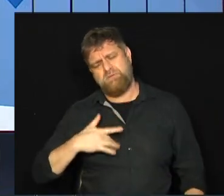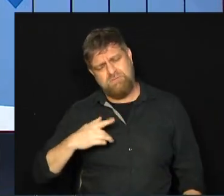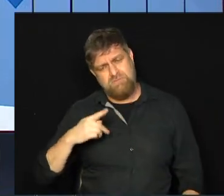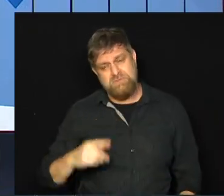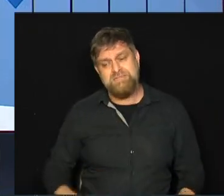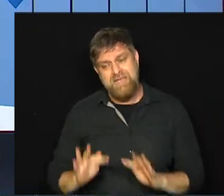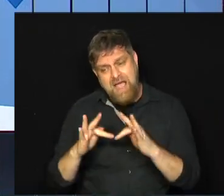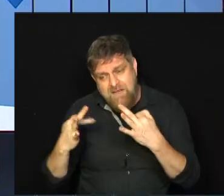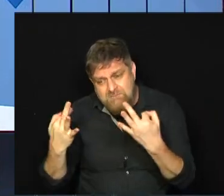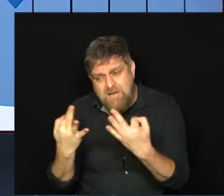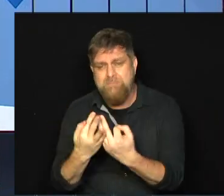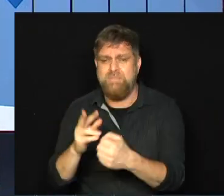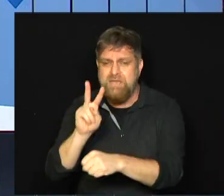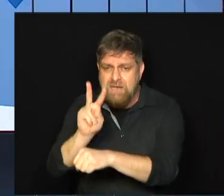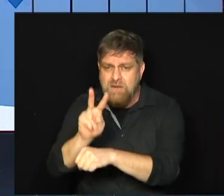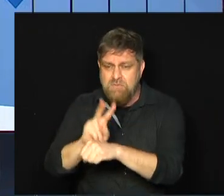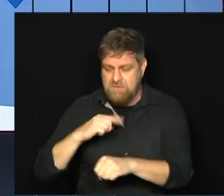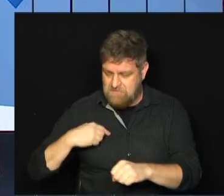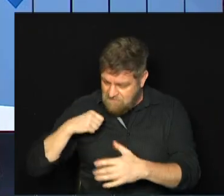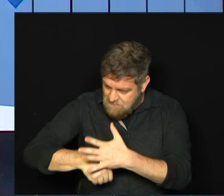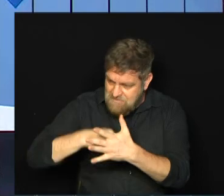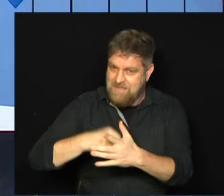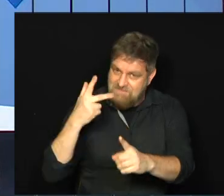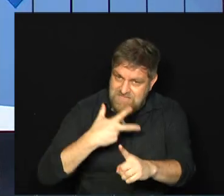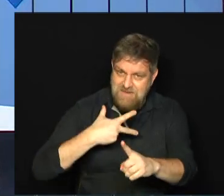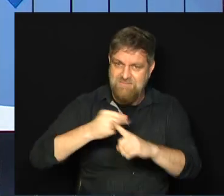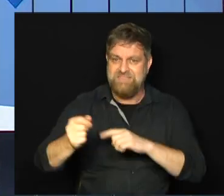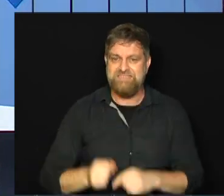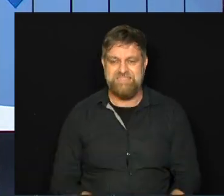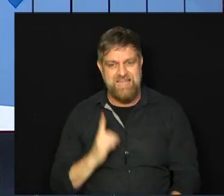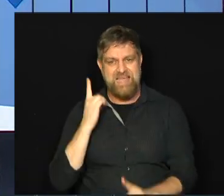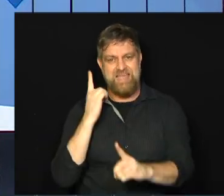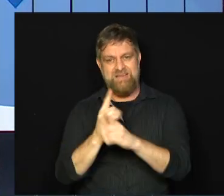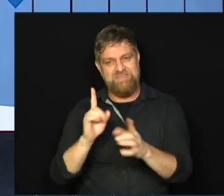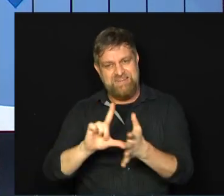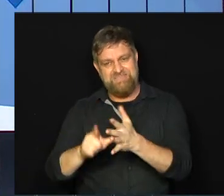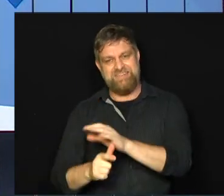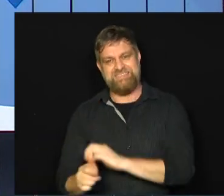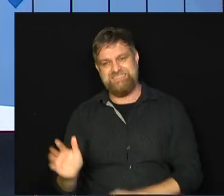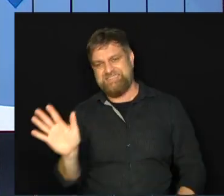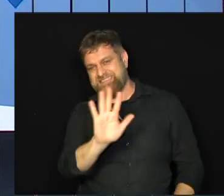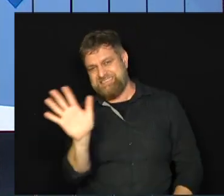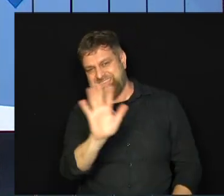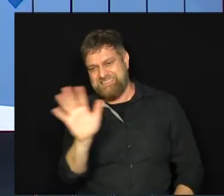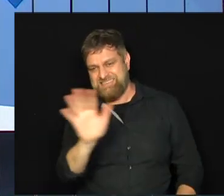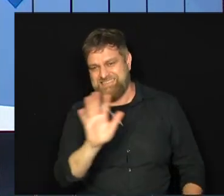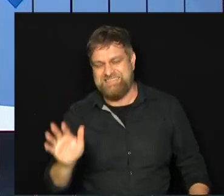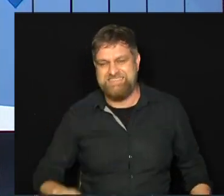saúde da sua família também. Vamos lutar que a gente vence. Até nosso próximo encontro. Tchau.